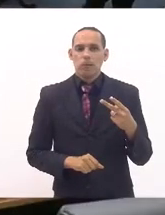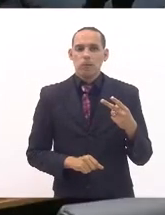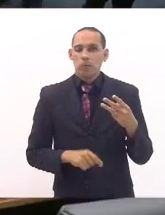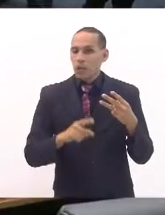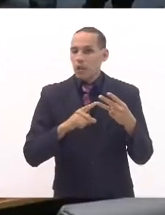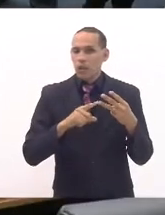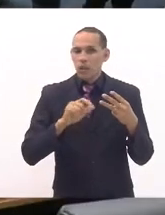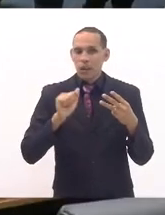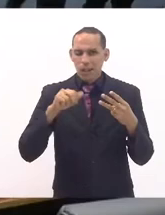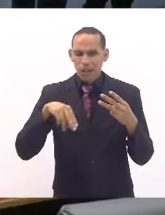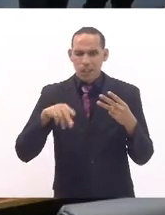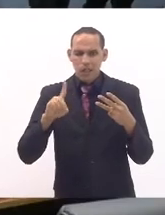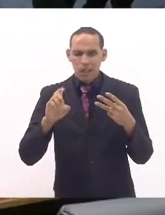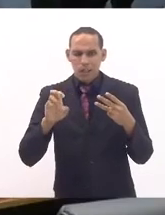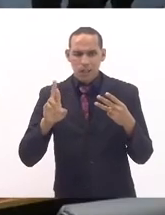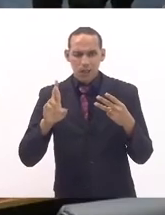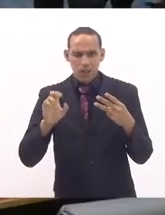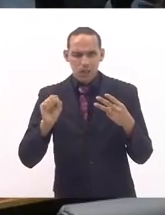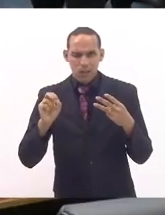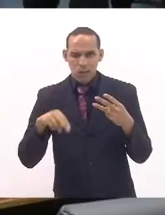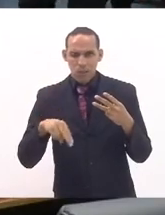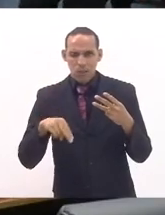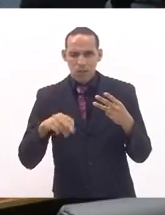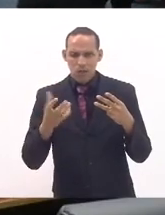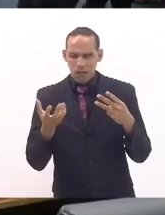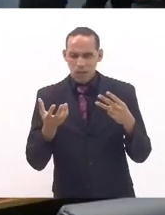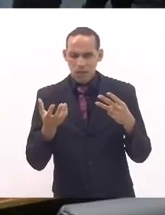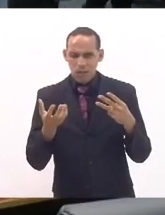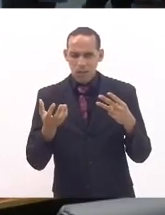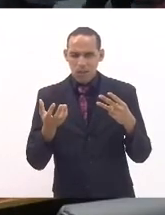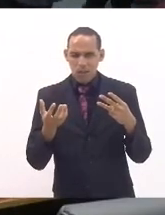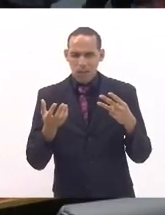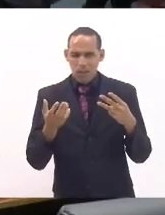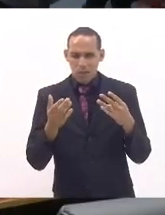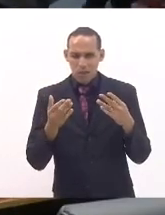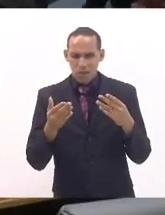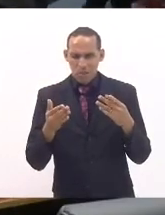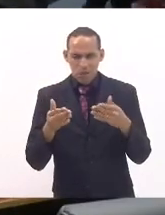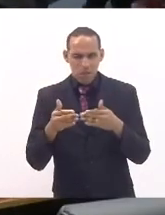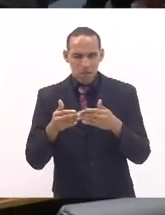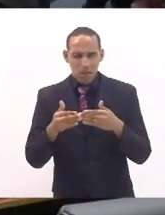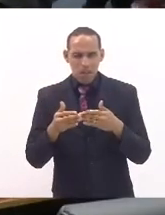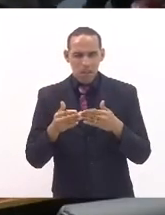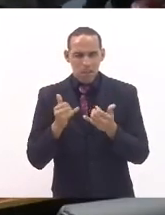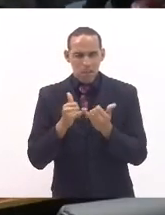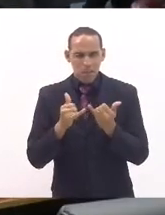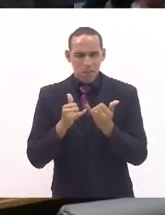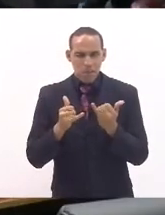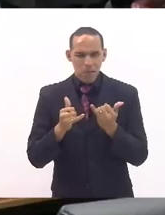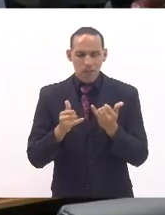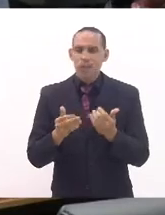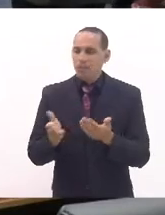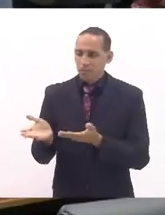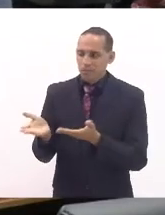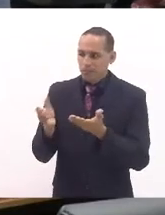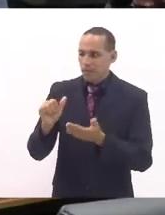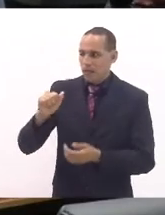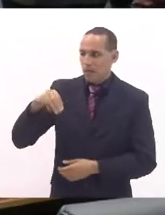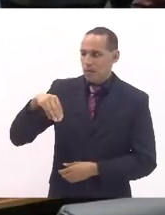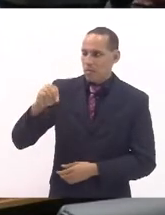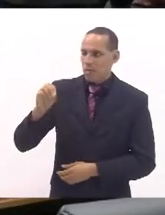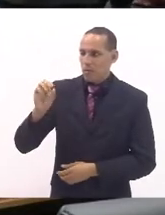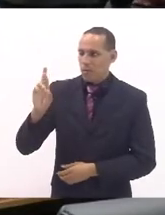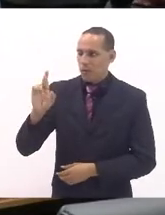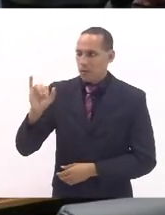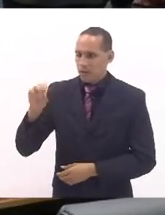Anderson Moraes quer discutir também, não? Eu dou. Quer uma parte? Tá bom. Então vamos, Rodrigo, por favor.